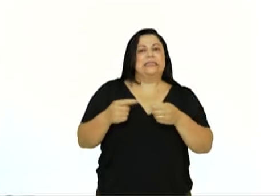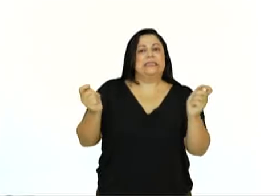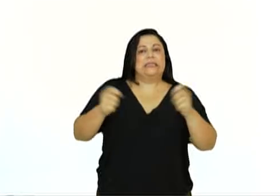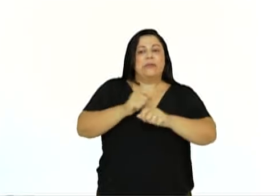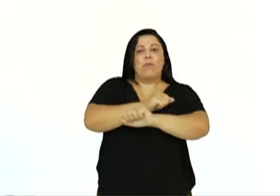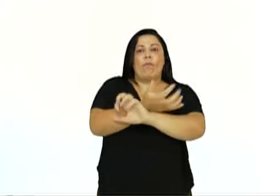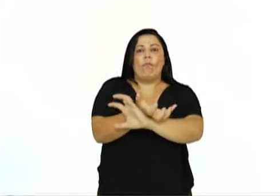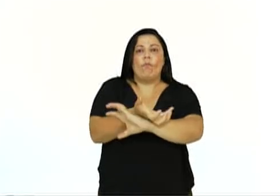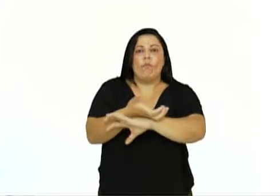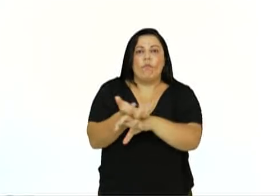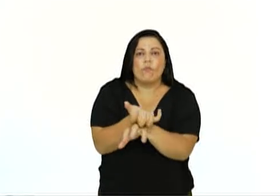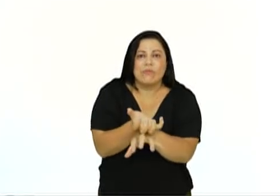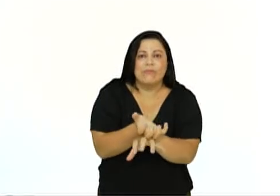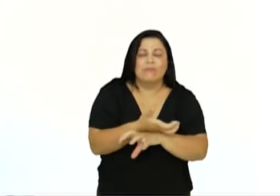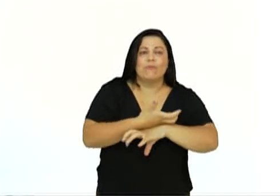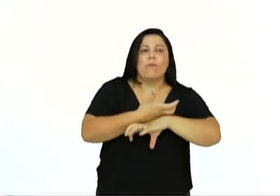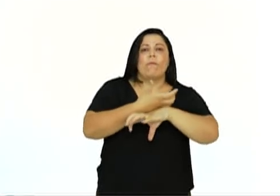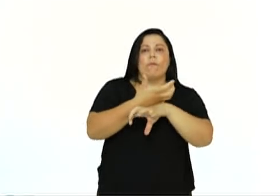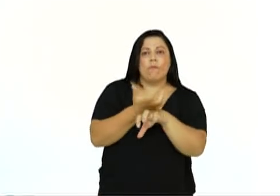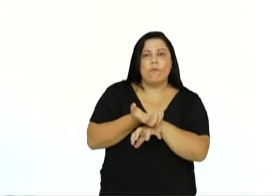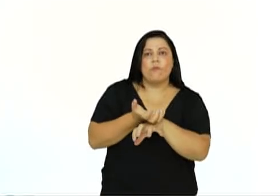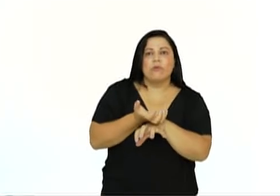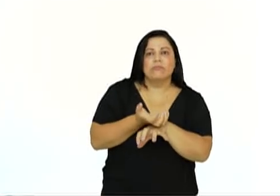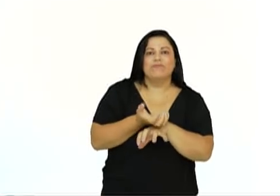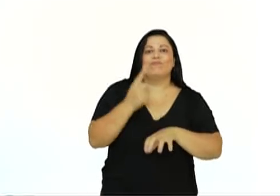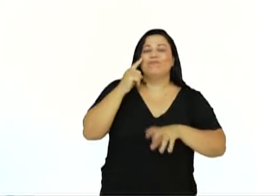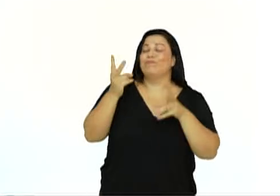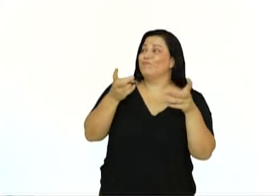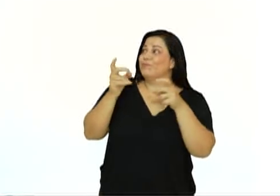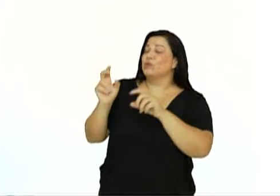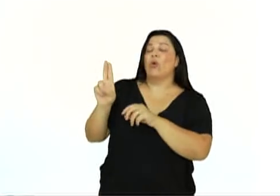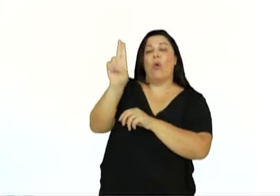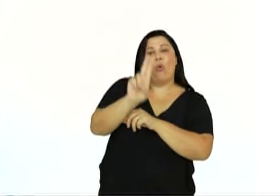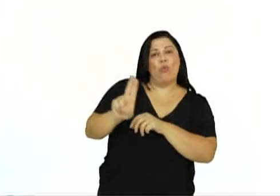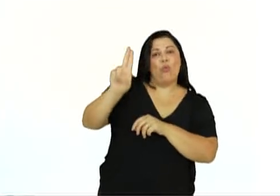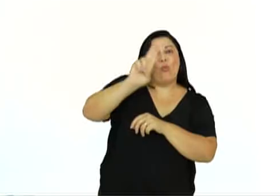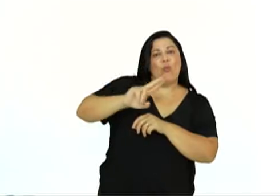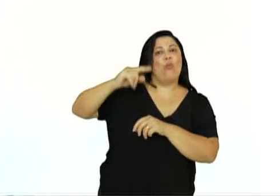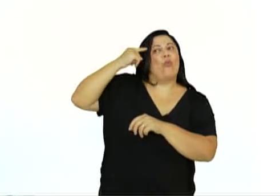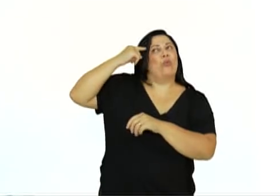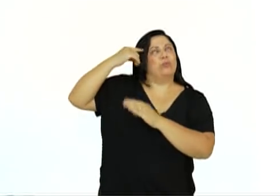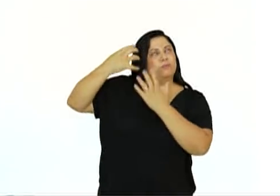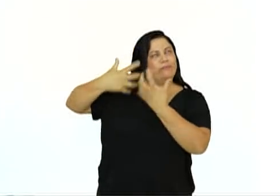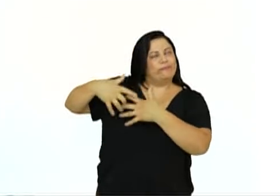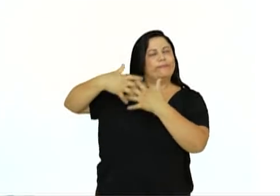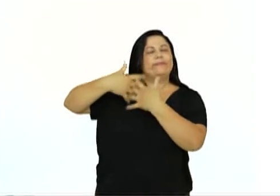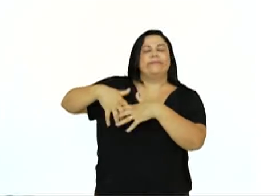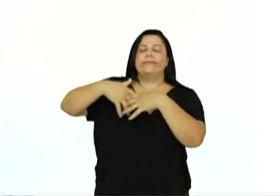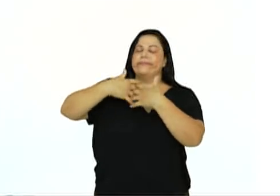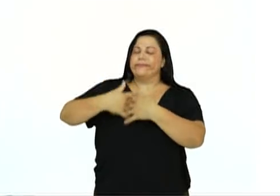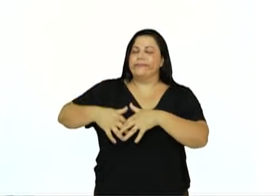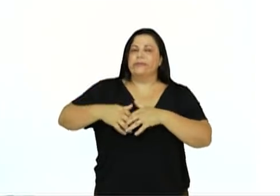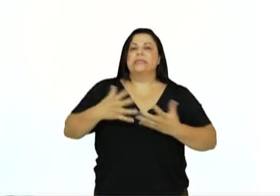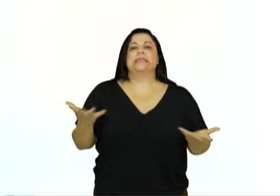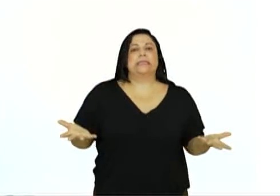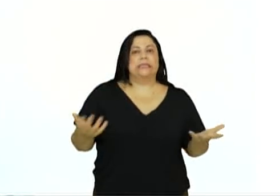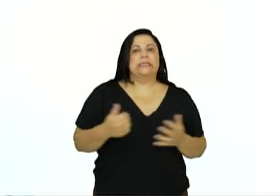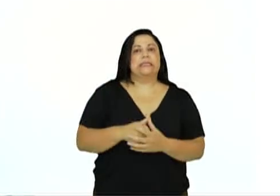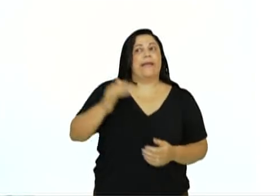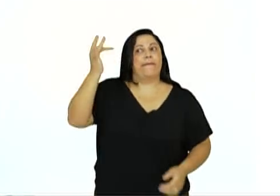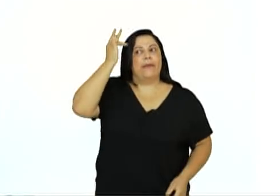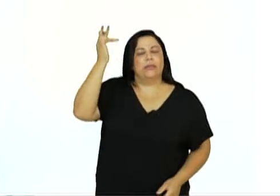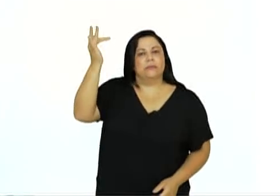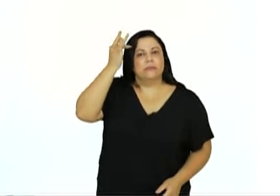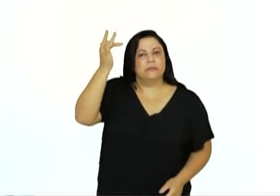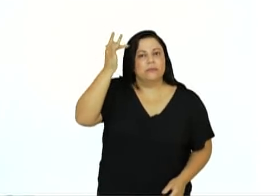secou. Daí a importância do uso racional da água, a importância da gente ter uma ação colaborativa conjunta, a importância